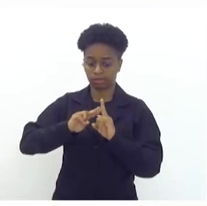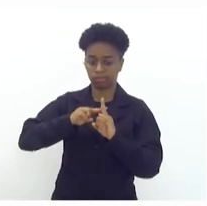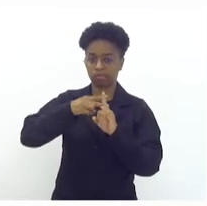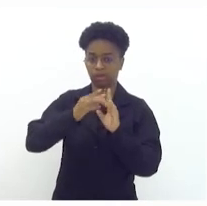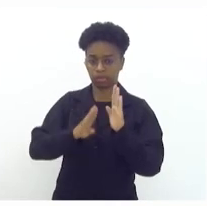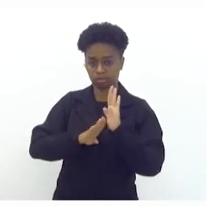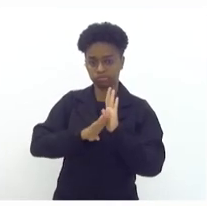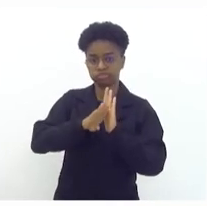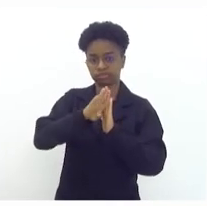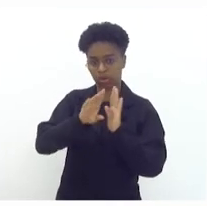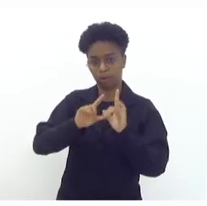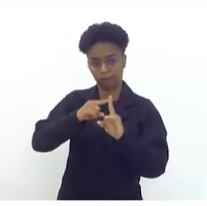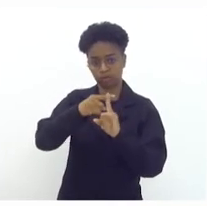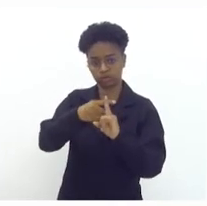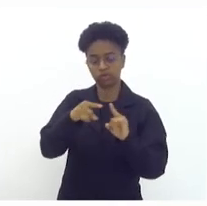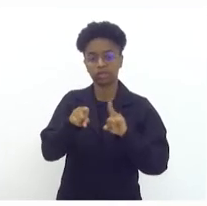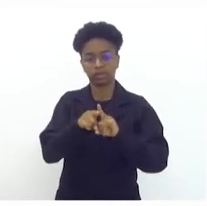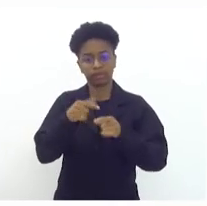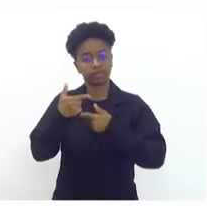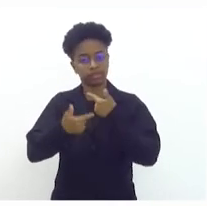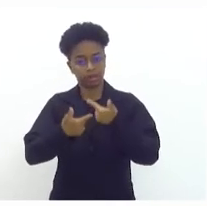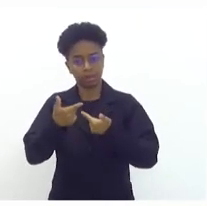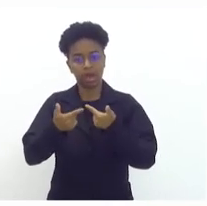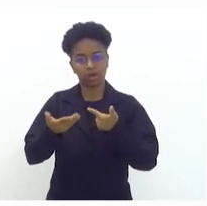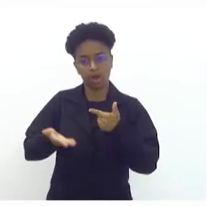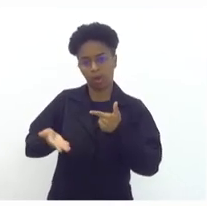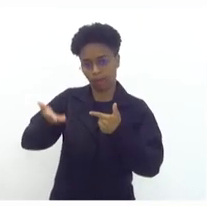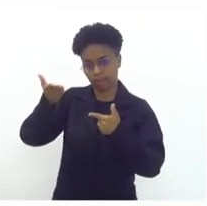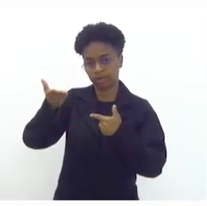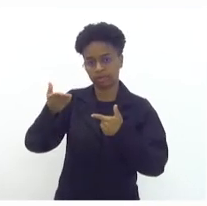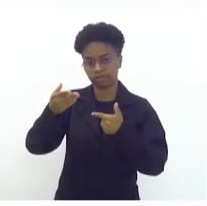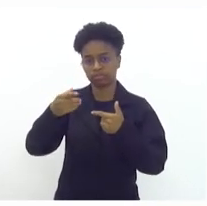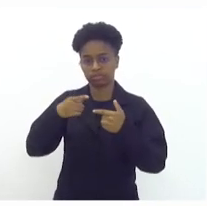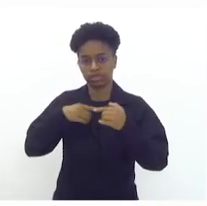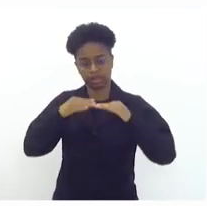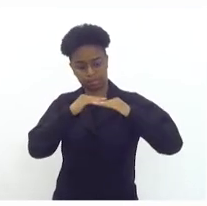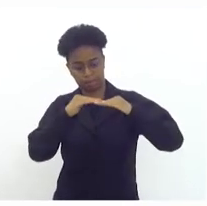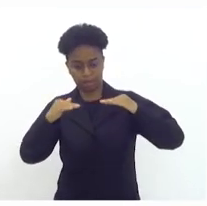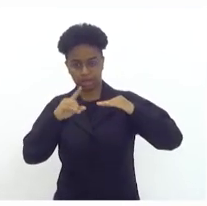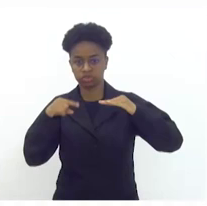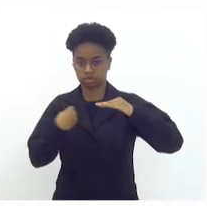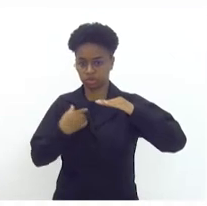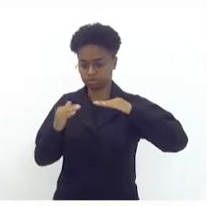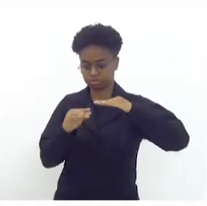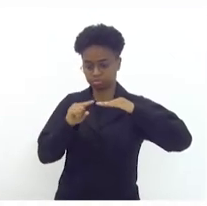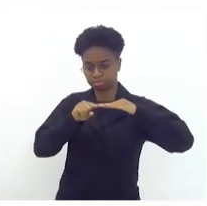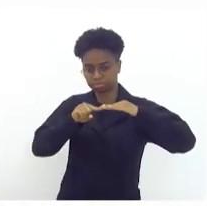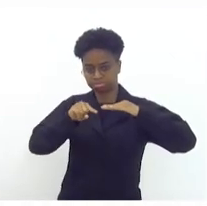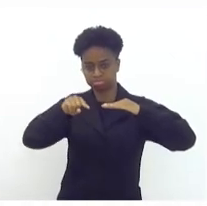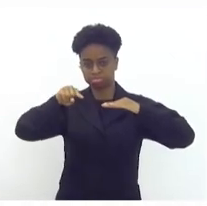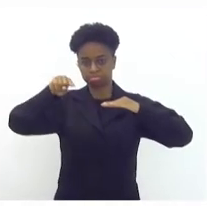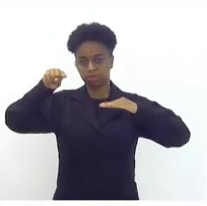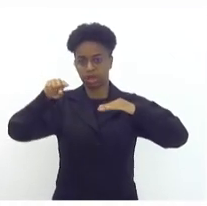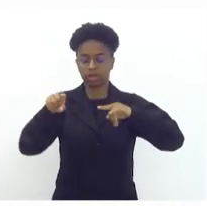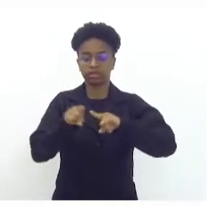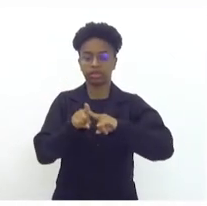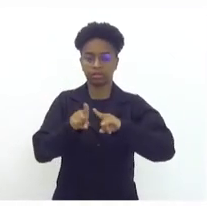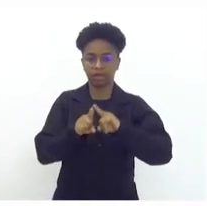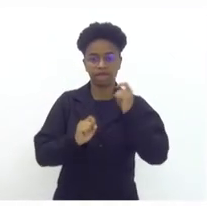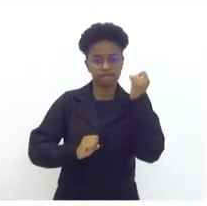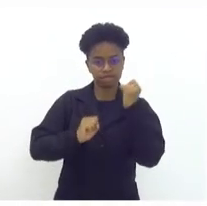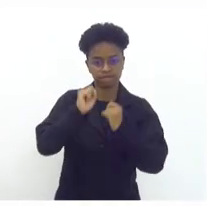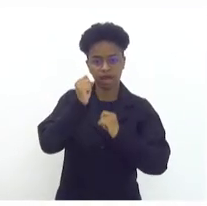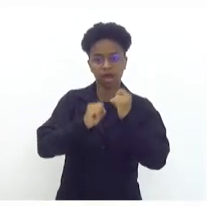receita é o emprego tá crescendo um pouco abaixo da pouco acima da média Nacional a nossa indústria também crescendo